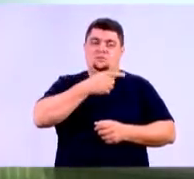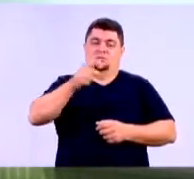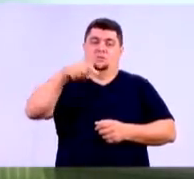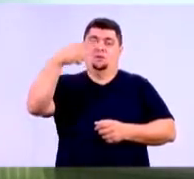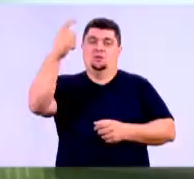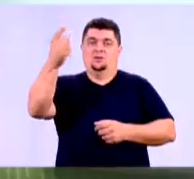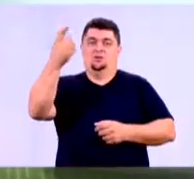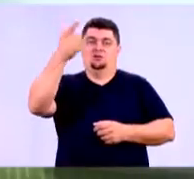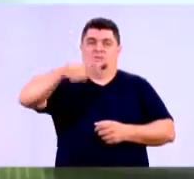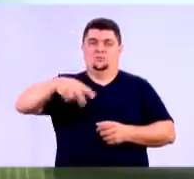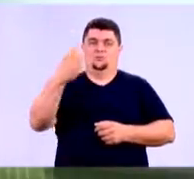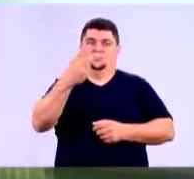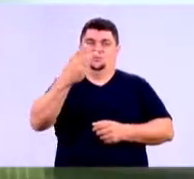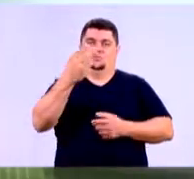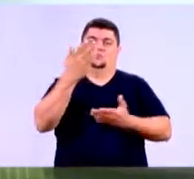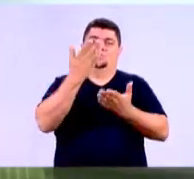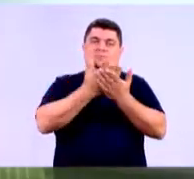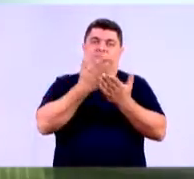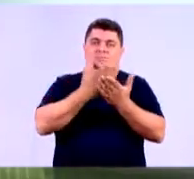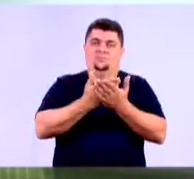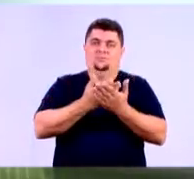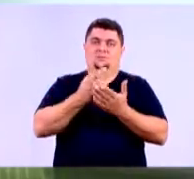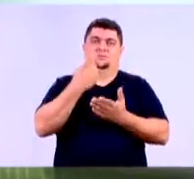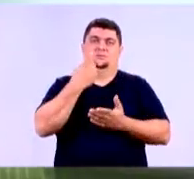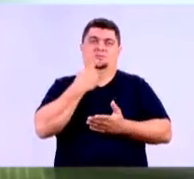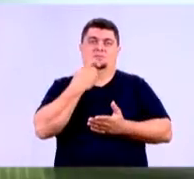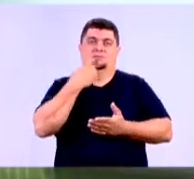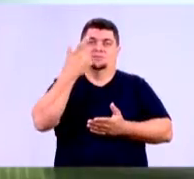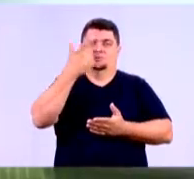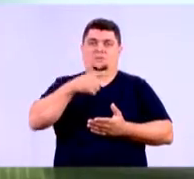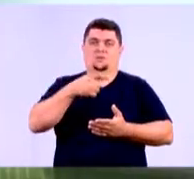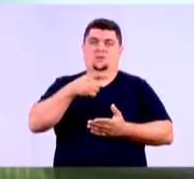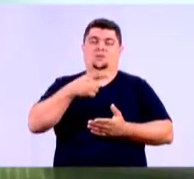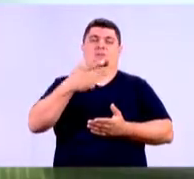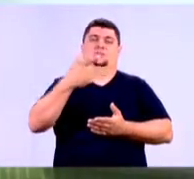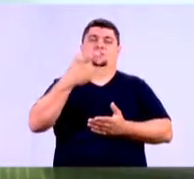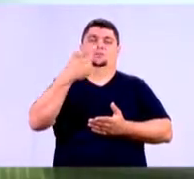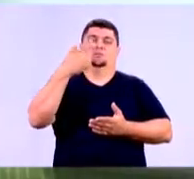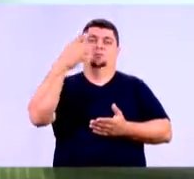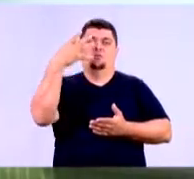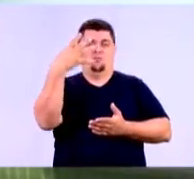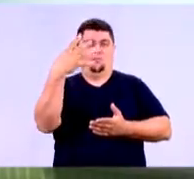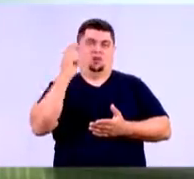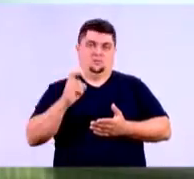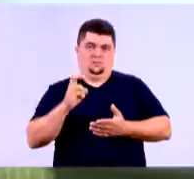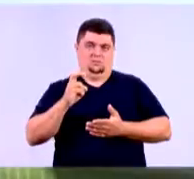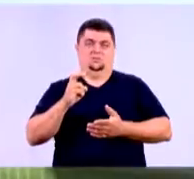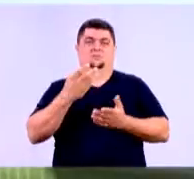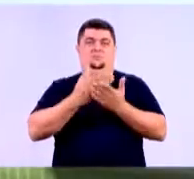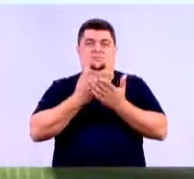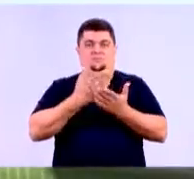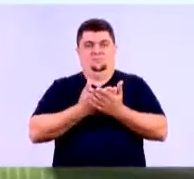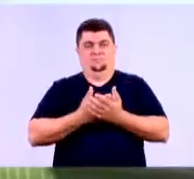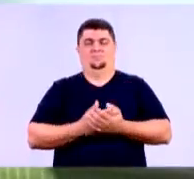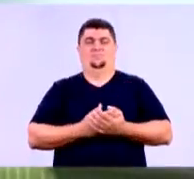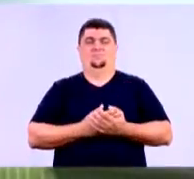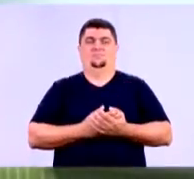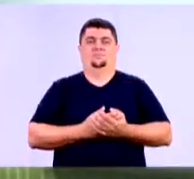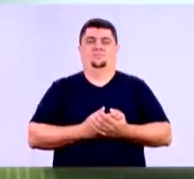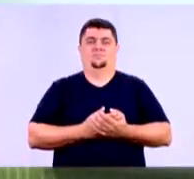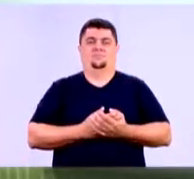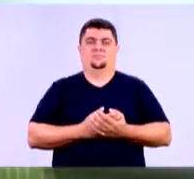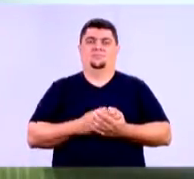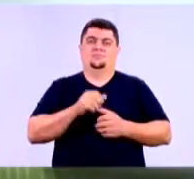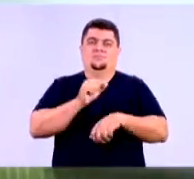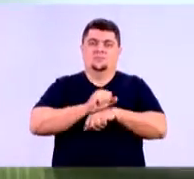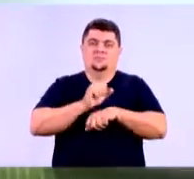para mais 2 teleaulas. Próxima sexta-feira nós teremos a teleaula números 4 e 5, né, professor? 4 e 5. 4 e 5. Espero